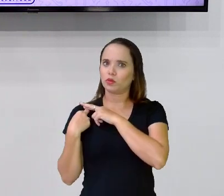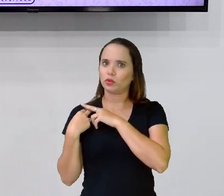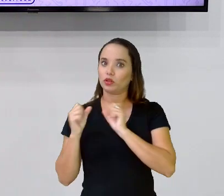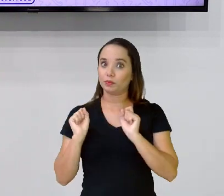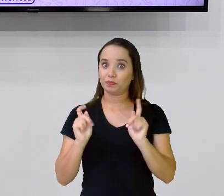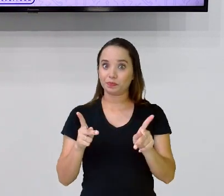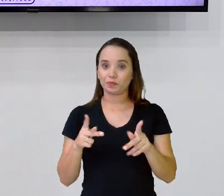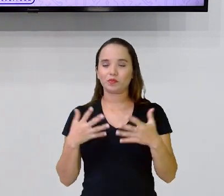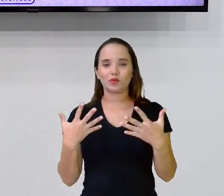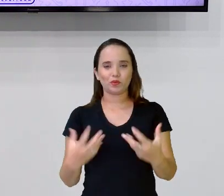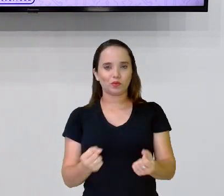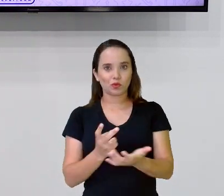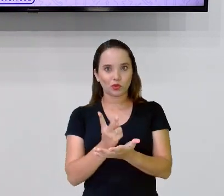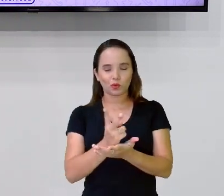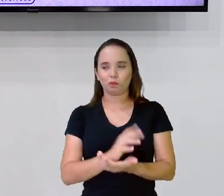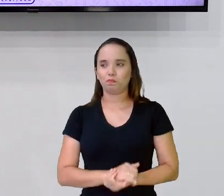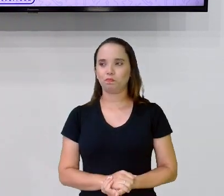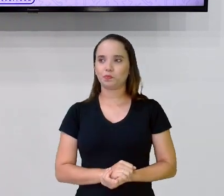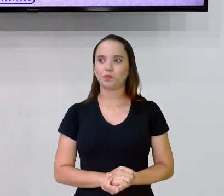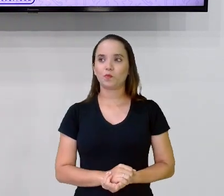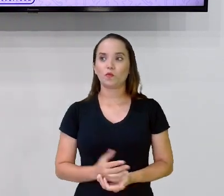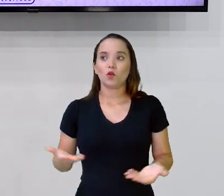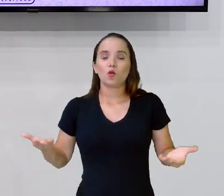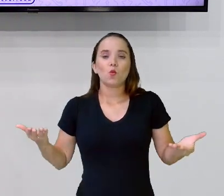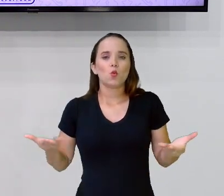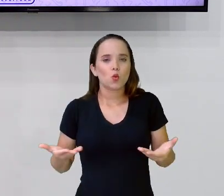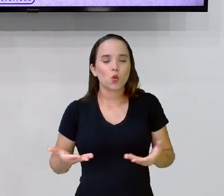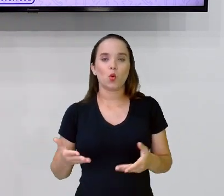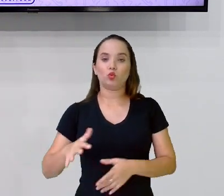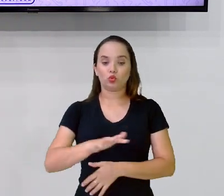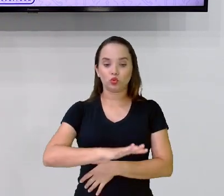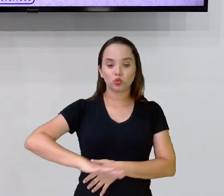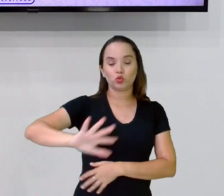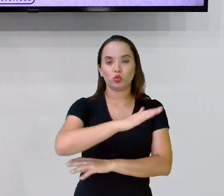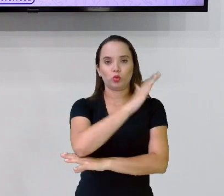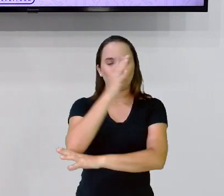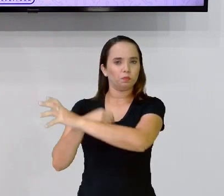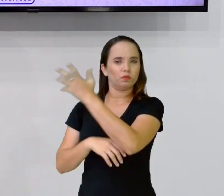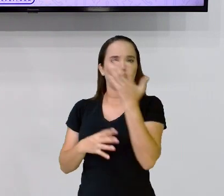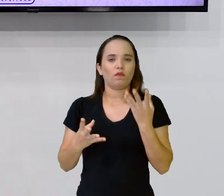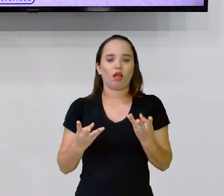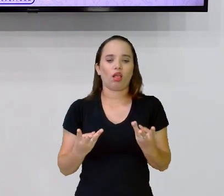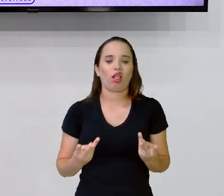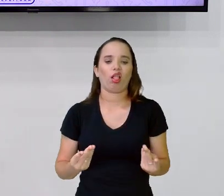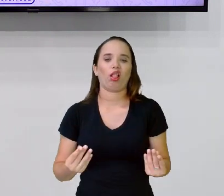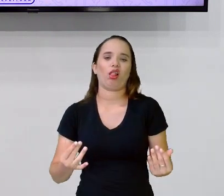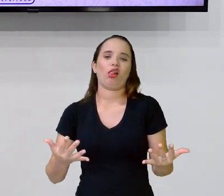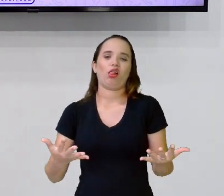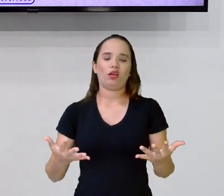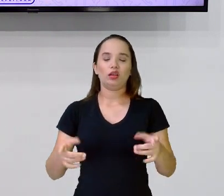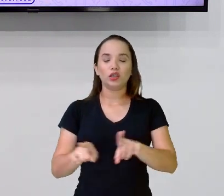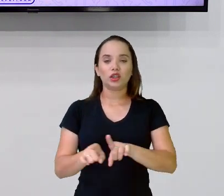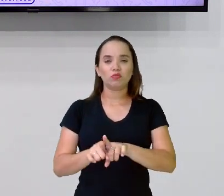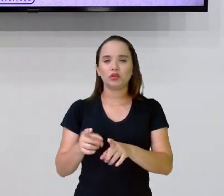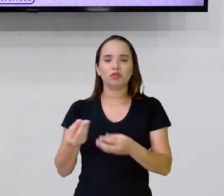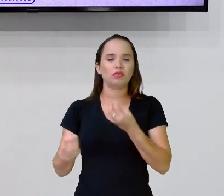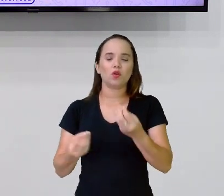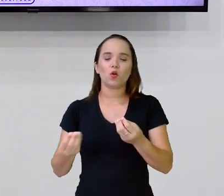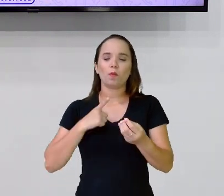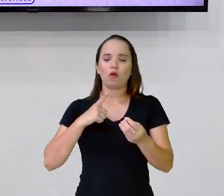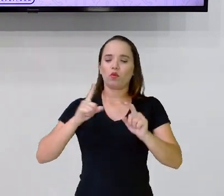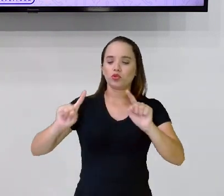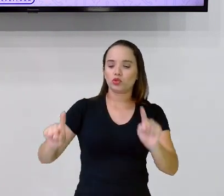certo? Então, vamos embora aqui. Então, o atual cenário de degradação da natureza e de incertezas quanto aos desafios